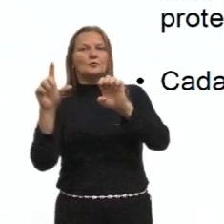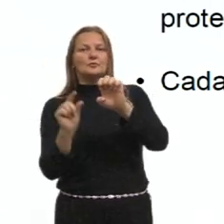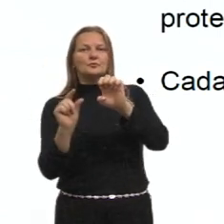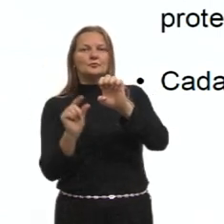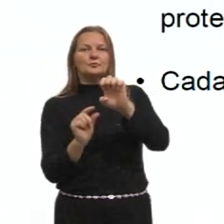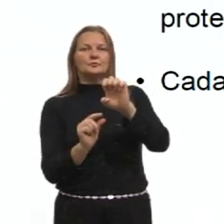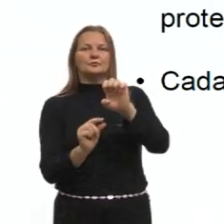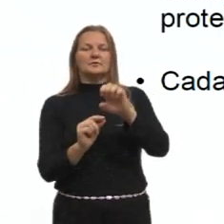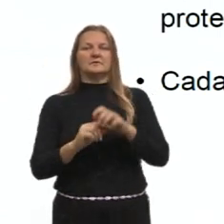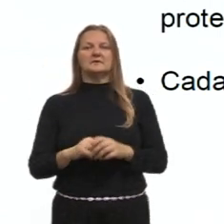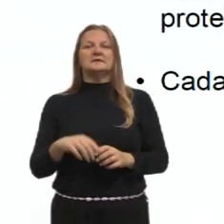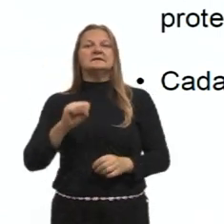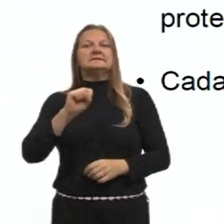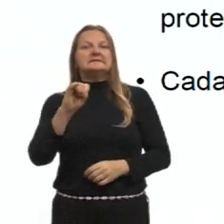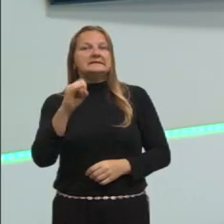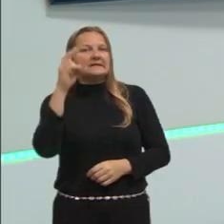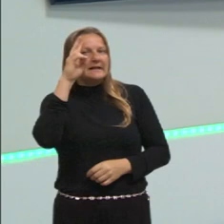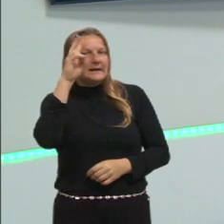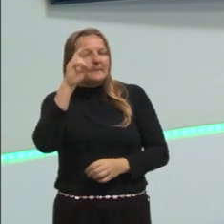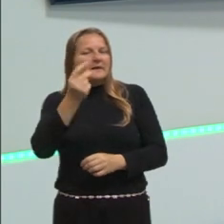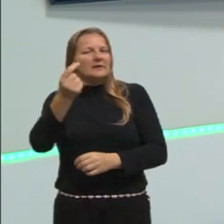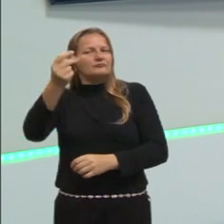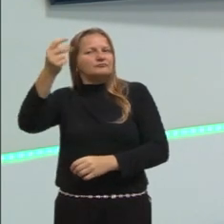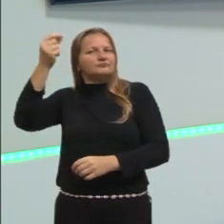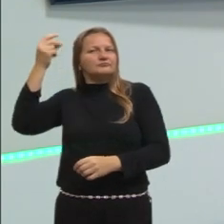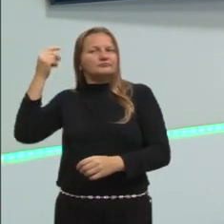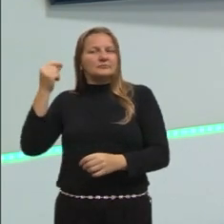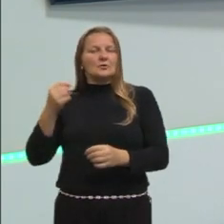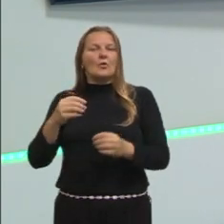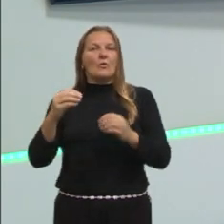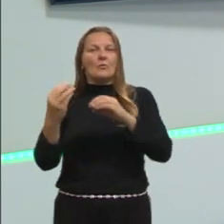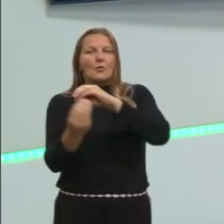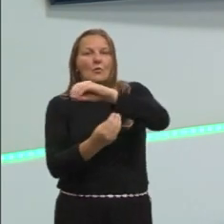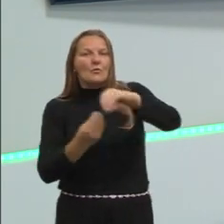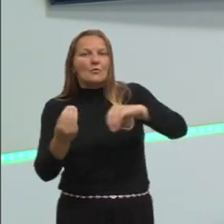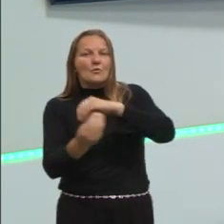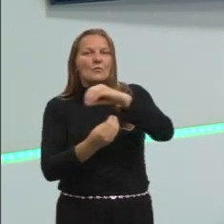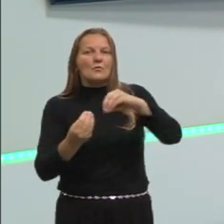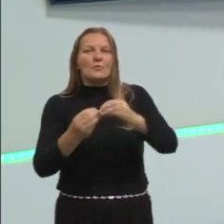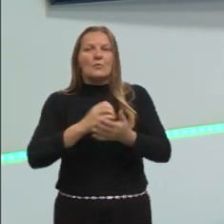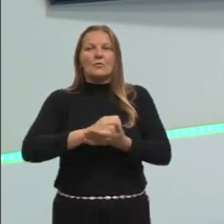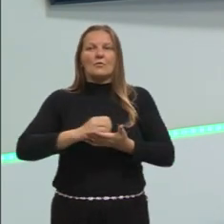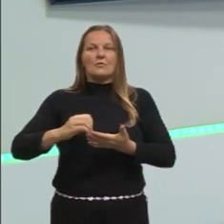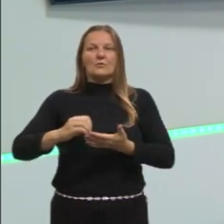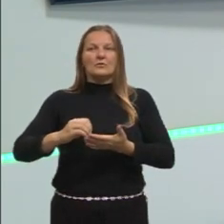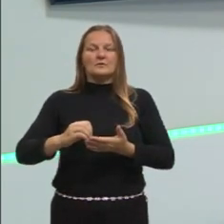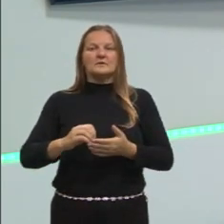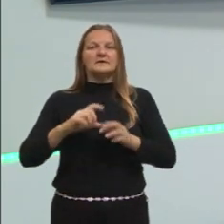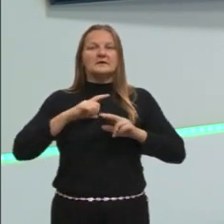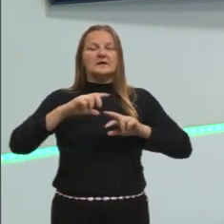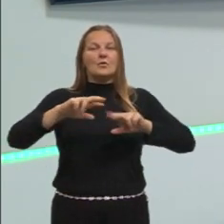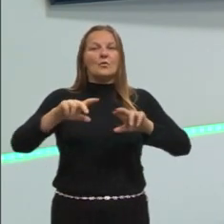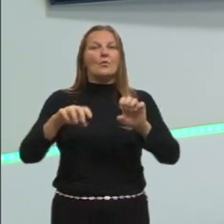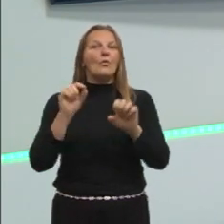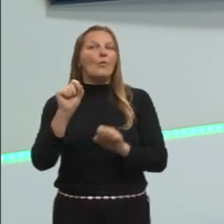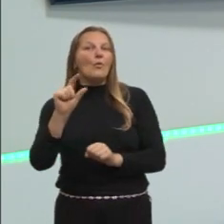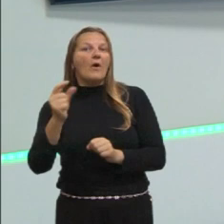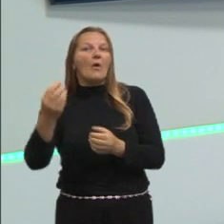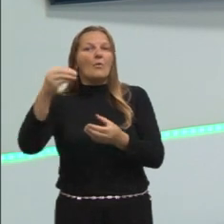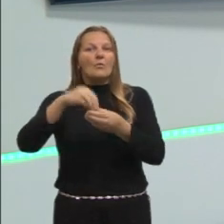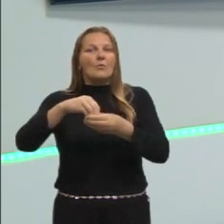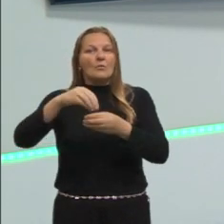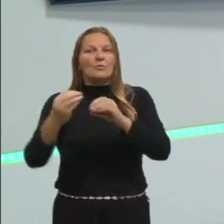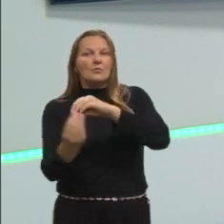se nós lembrarmos lá a constituição dos compostos orgânicos né do que que eles são constituídos quais elementos químicos eles são